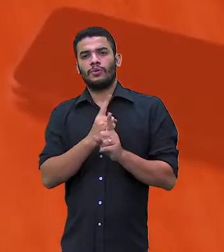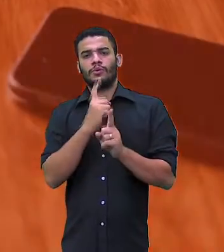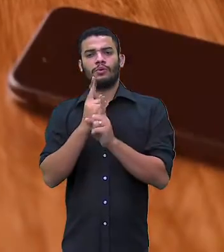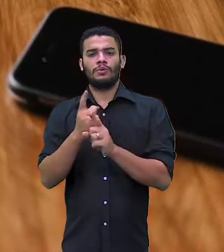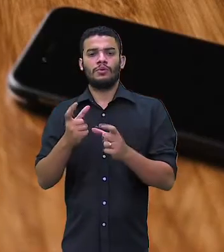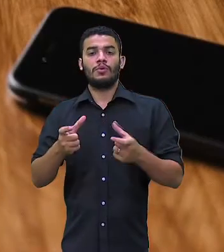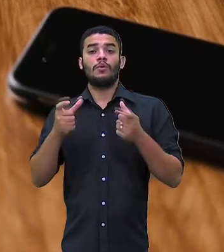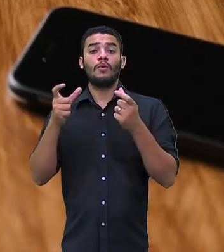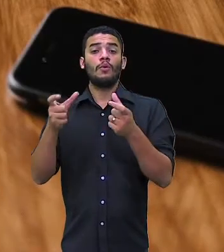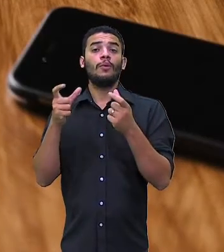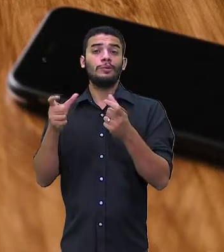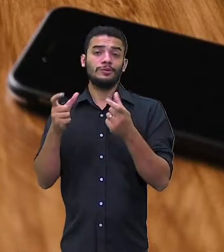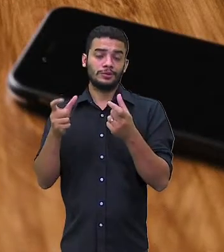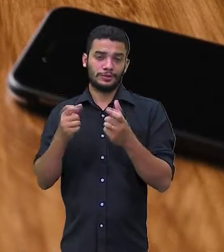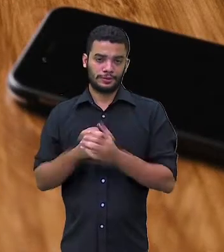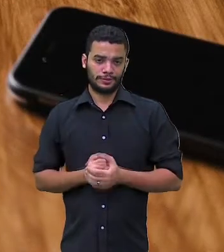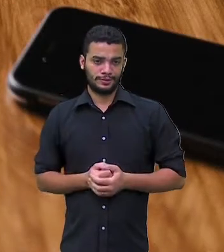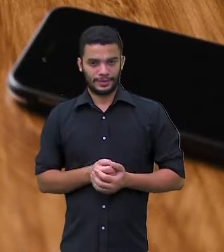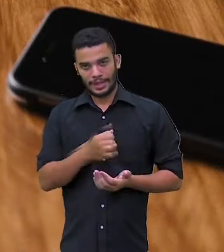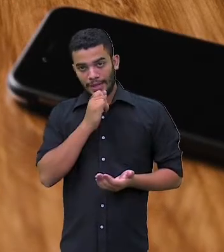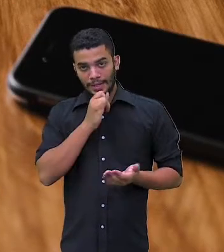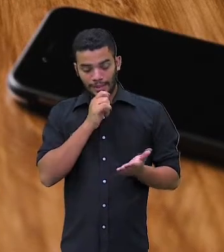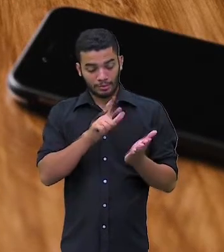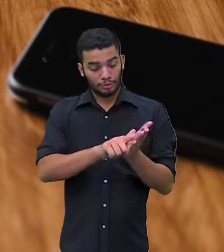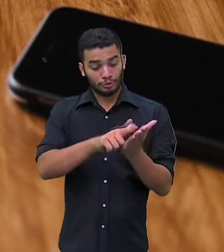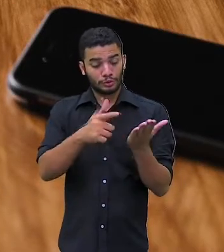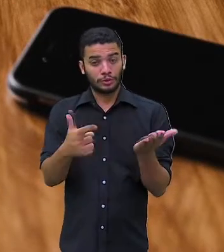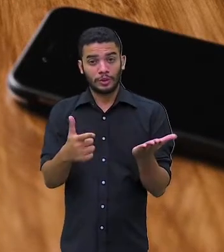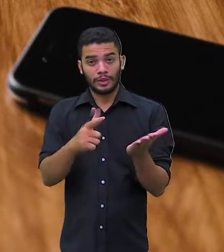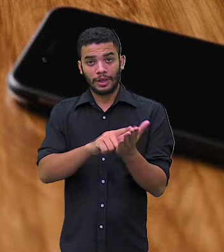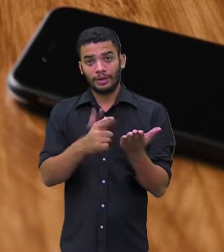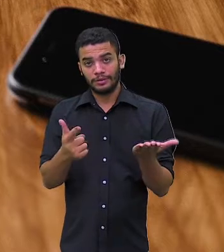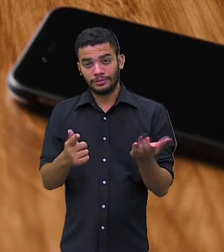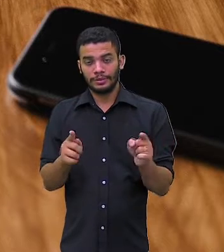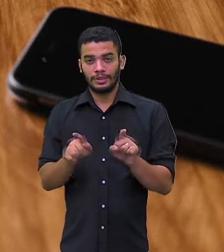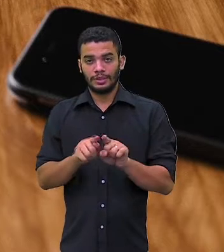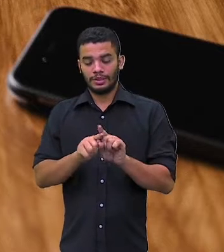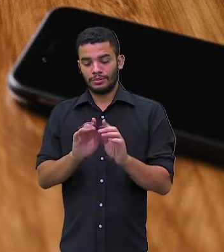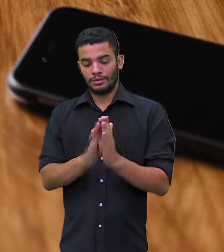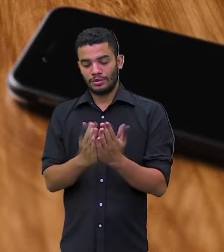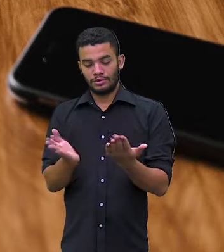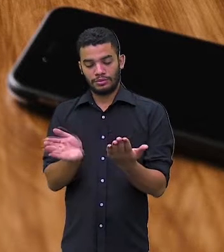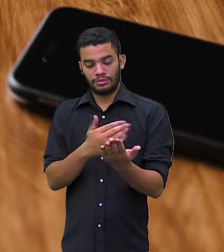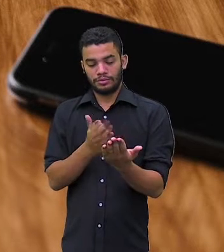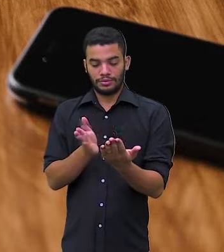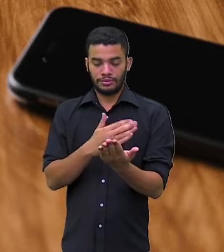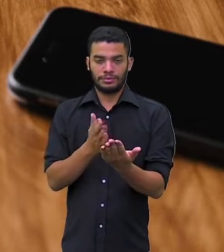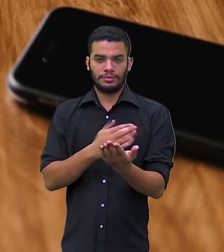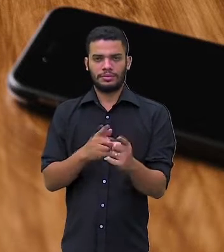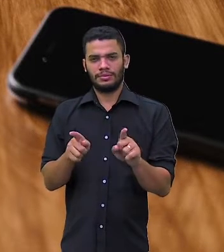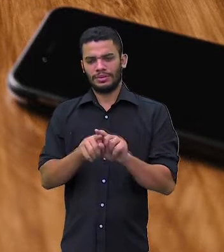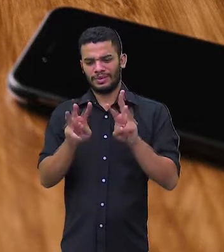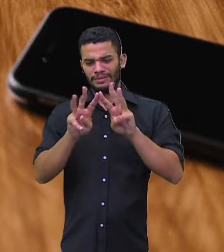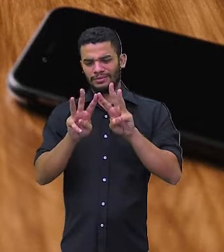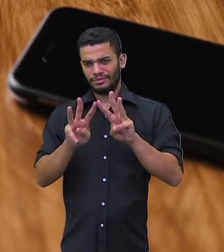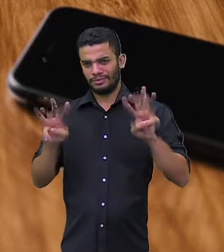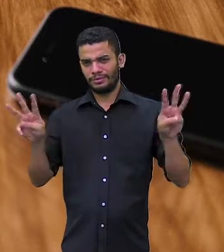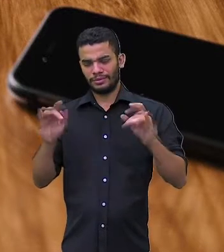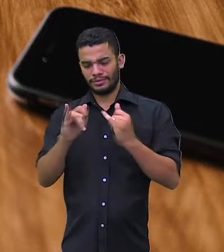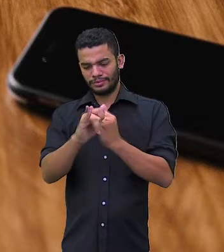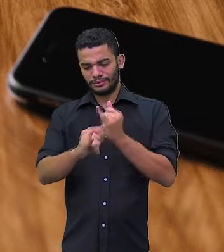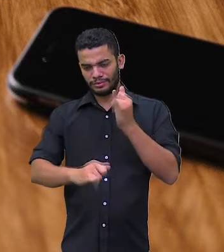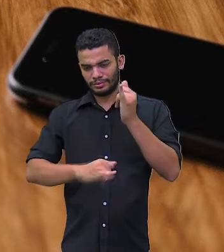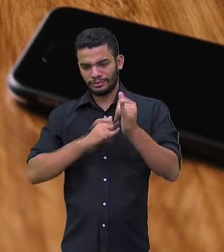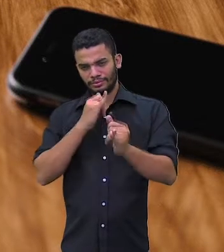Em especial, eles estão o quê? Nos jornais, né? Revistas, em sites da internet, né? E pode